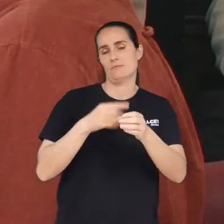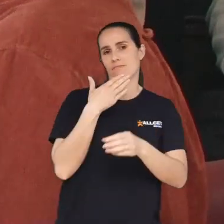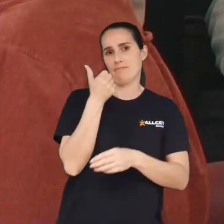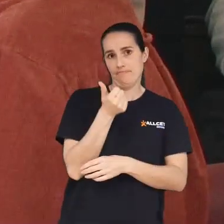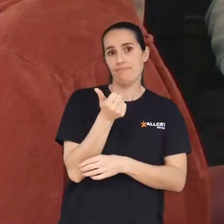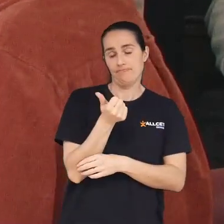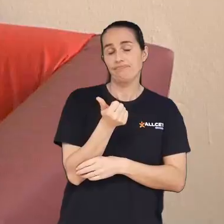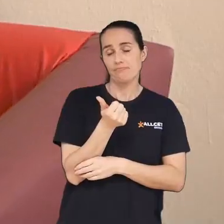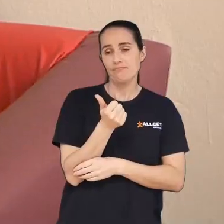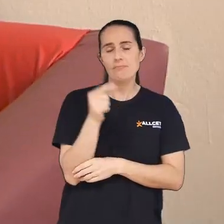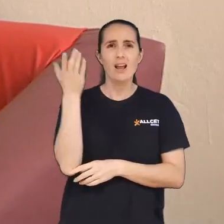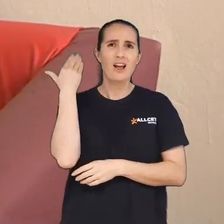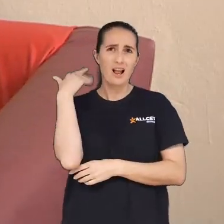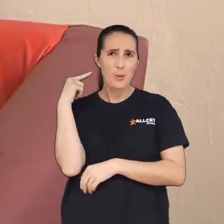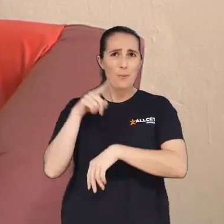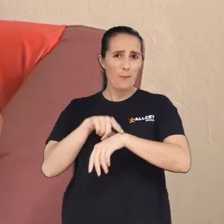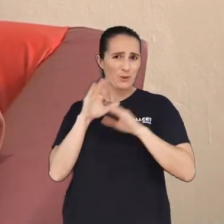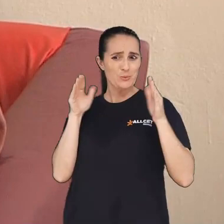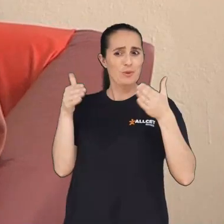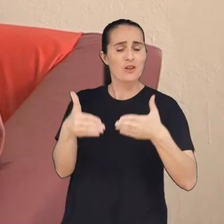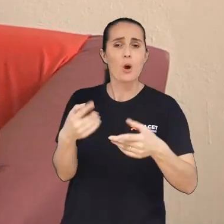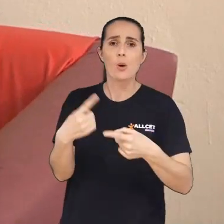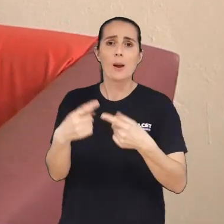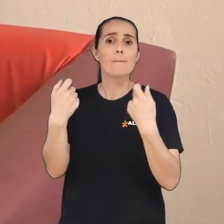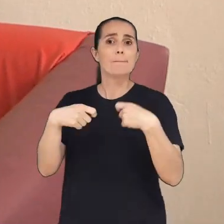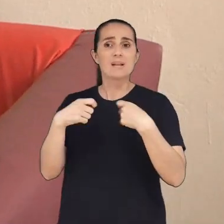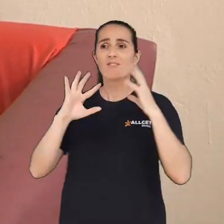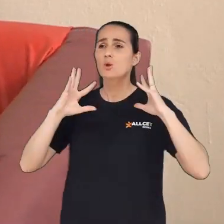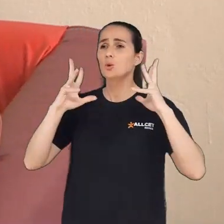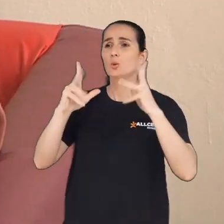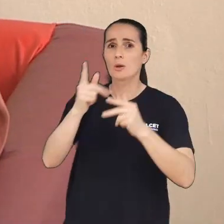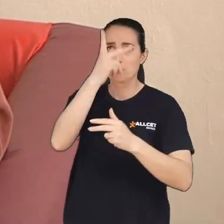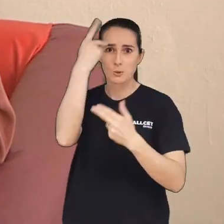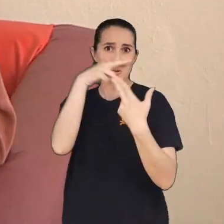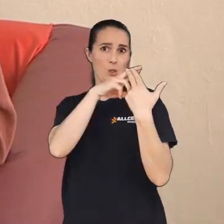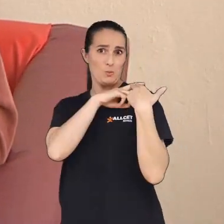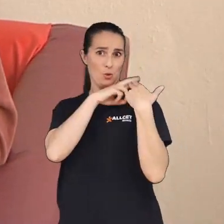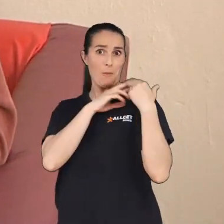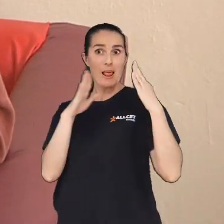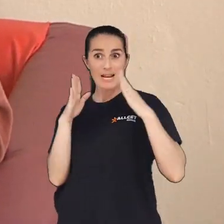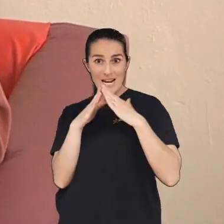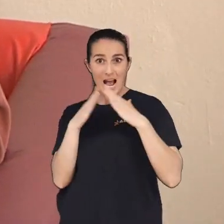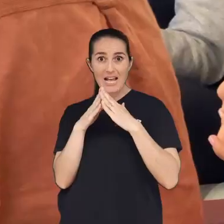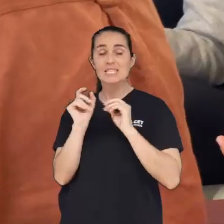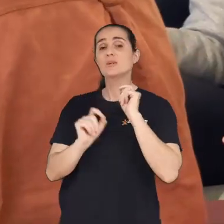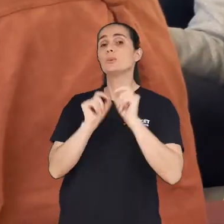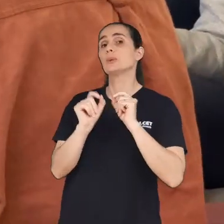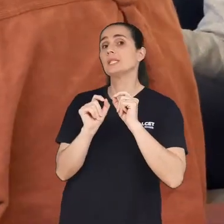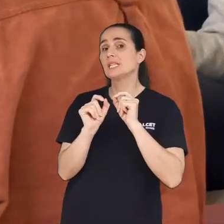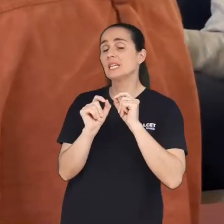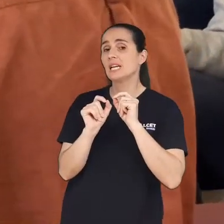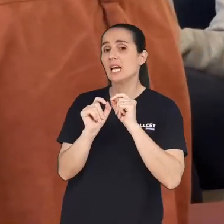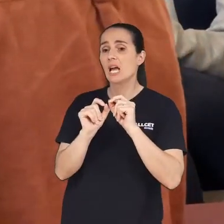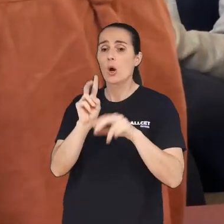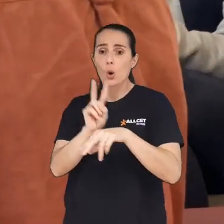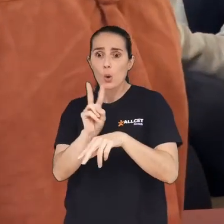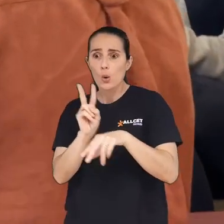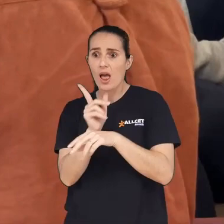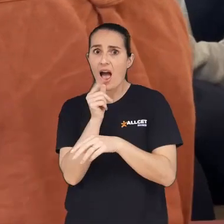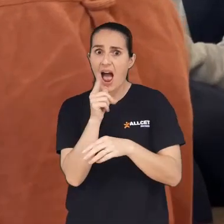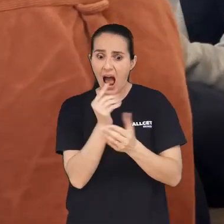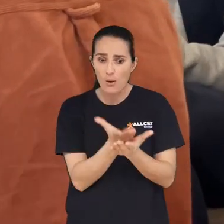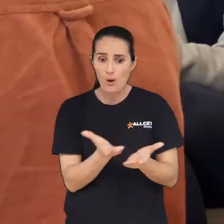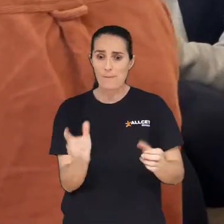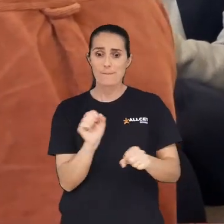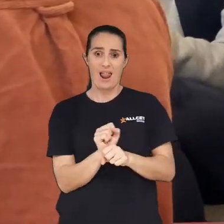caso específico, era referente aos cuidados que todos precisamos ter em casa, na questão de